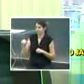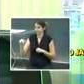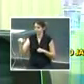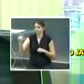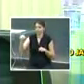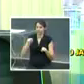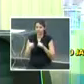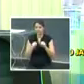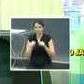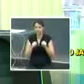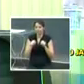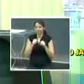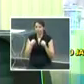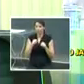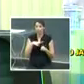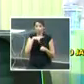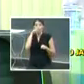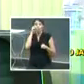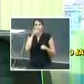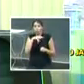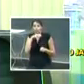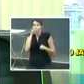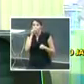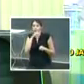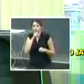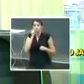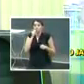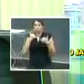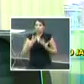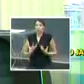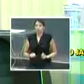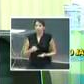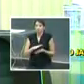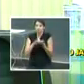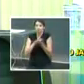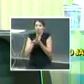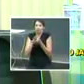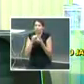eu correndo de a pé do lado dele, eu dei glória a Deus, porque o Deus que faz, ele faz.